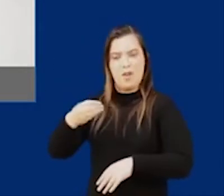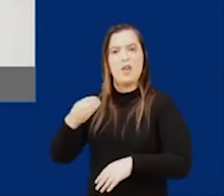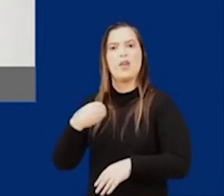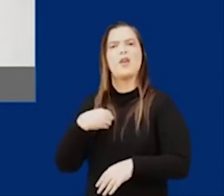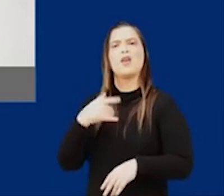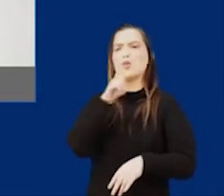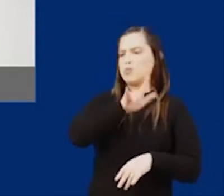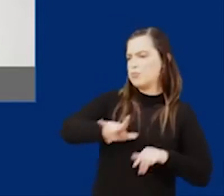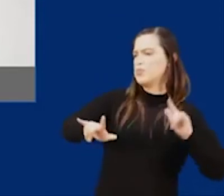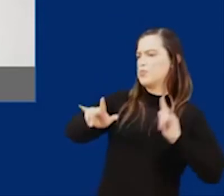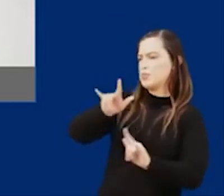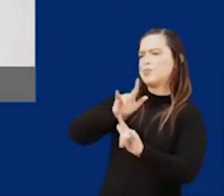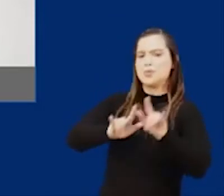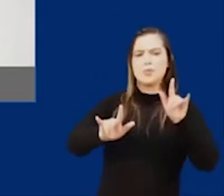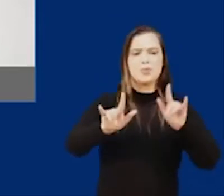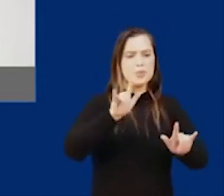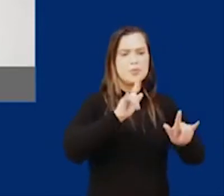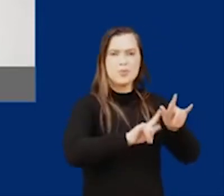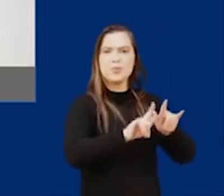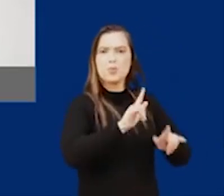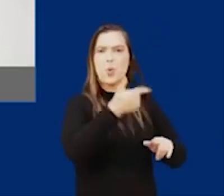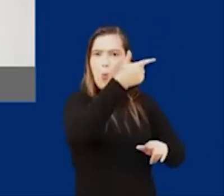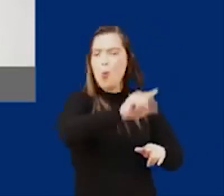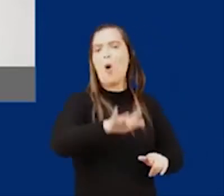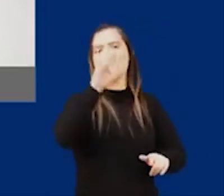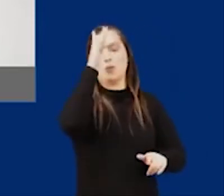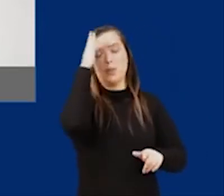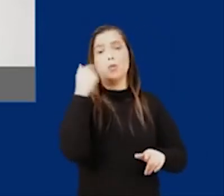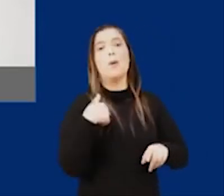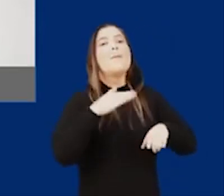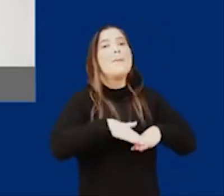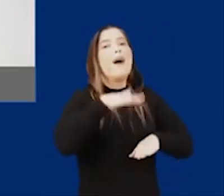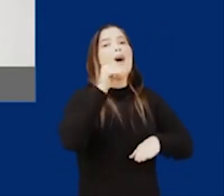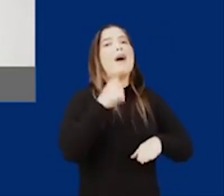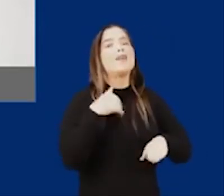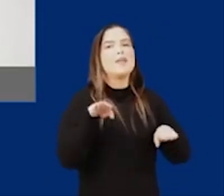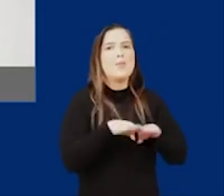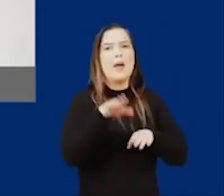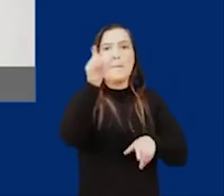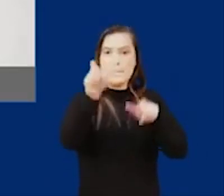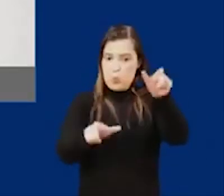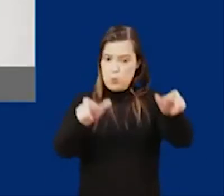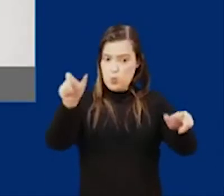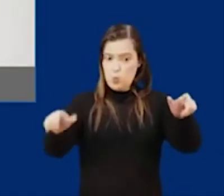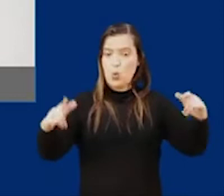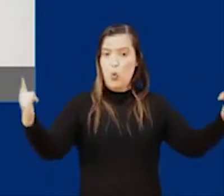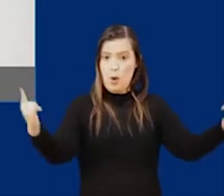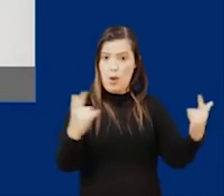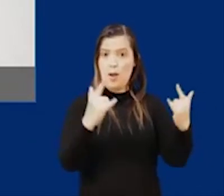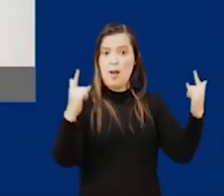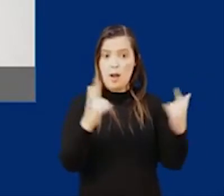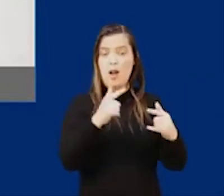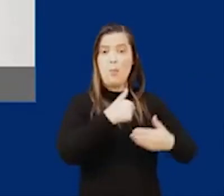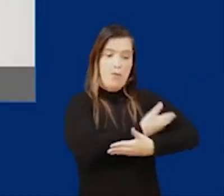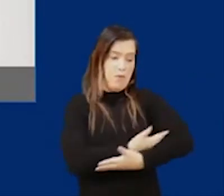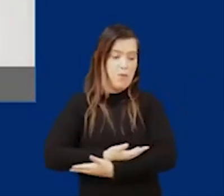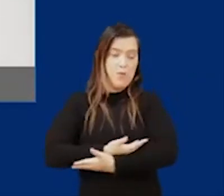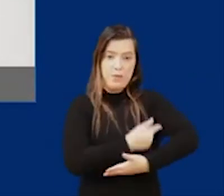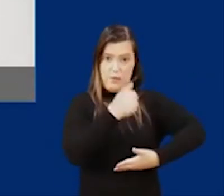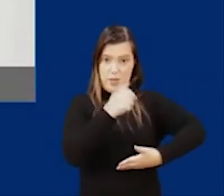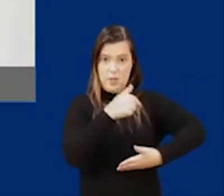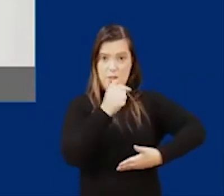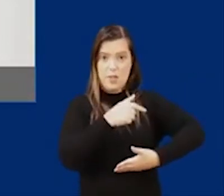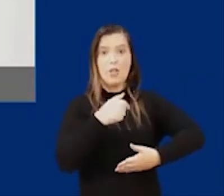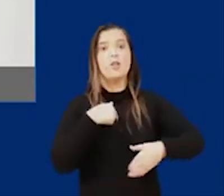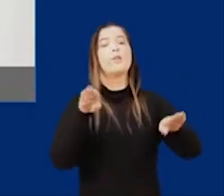outras pessoas, e mais do que isso, a gente precisa que essas pessoas que amam os nossos filhos também façam parte dessa rede